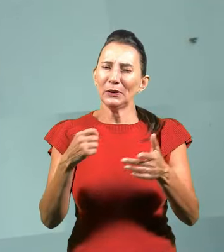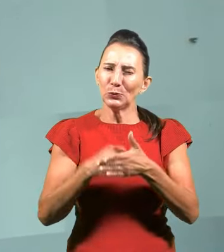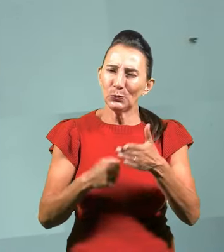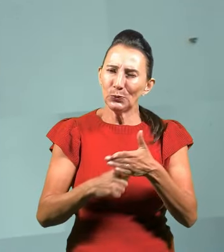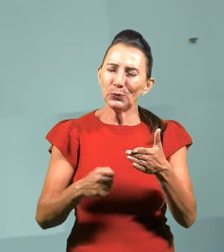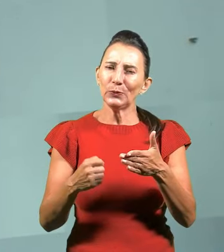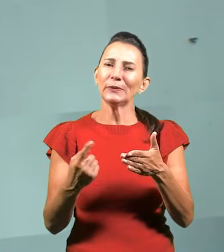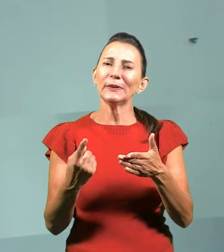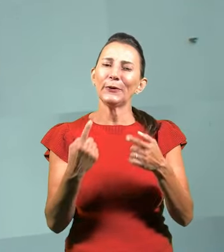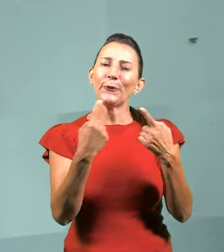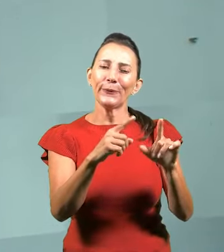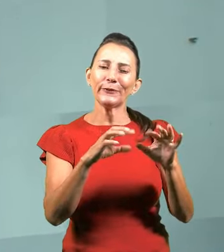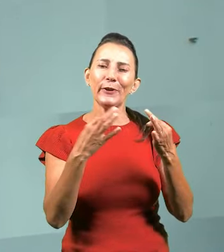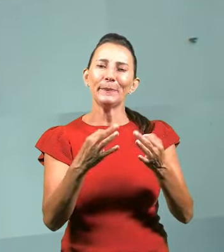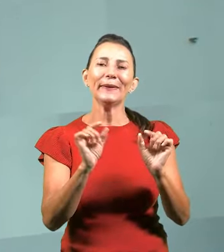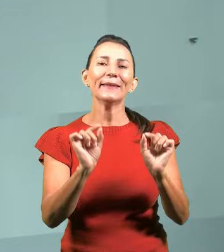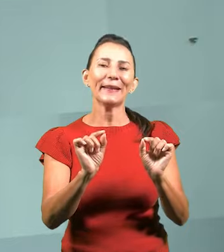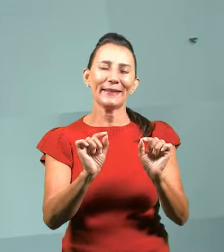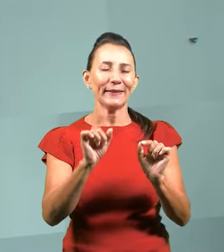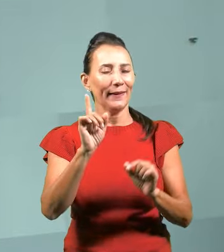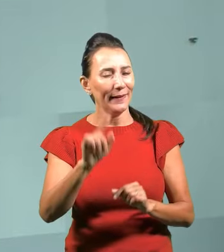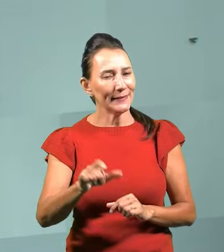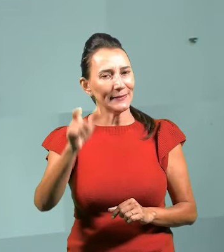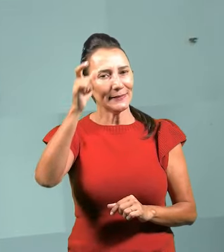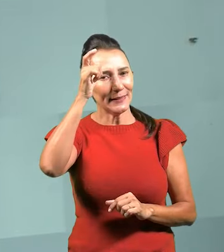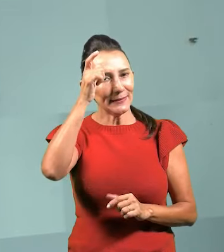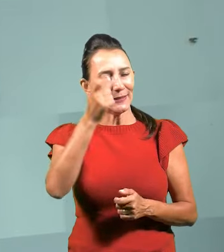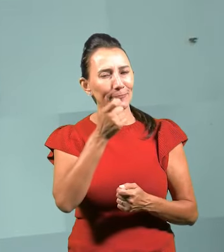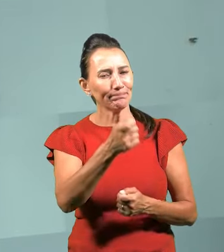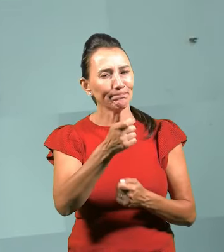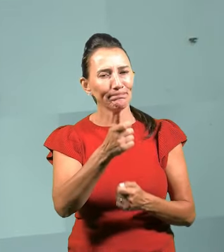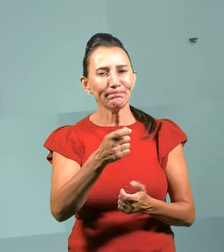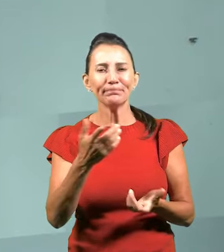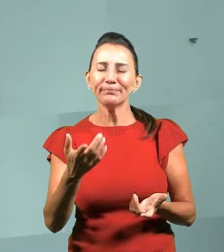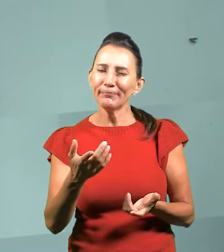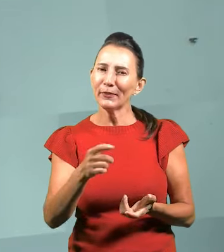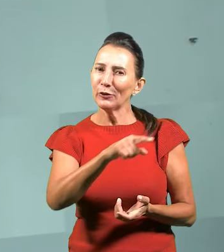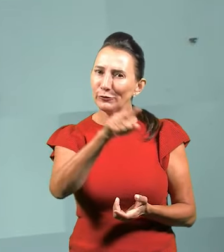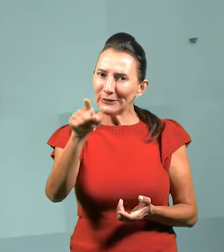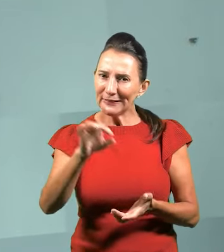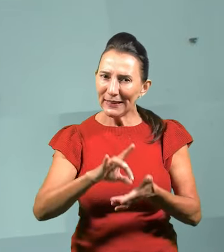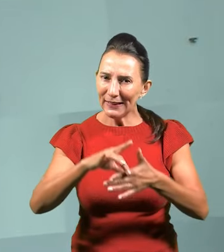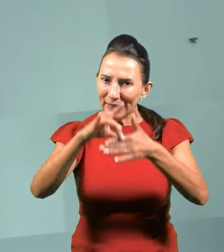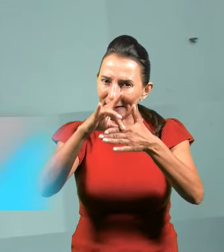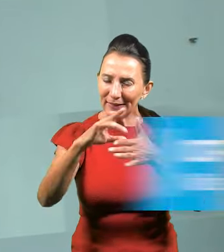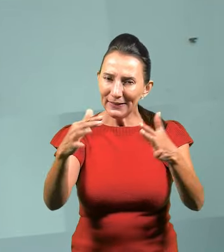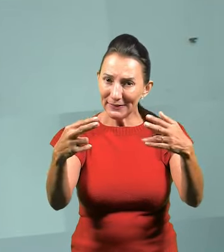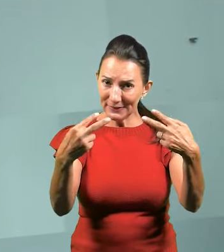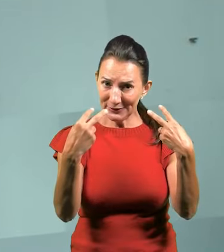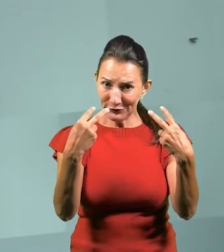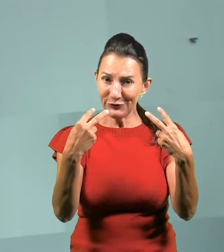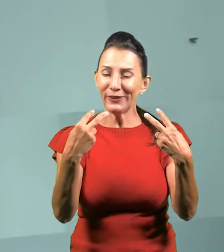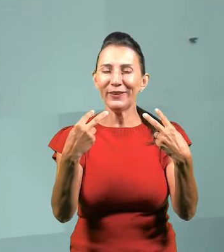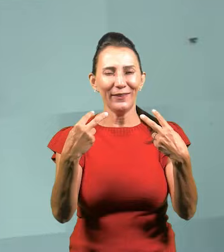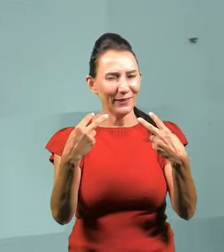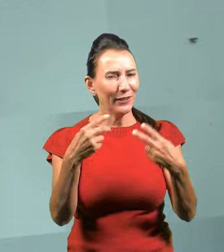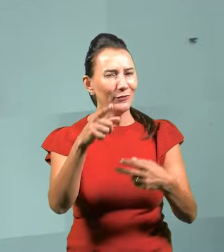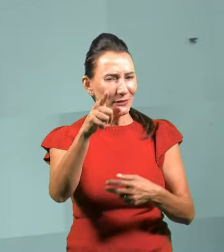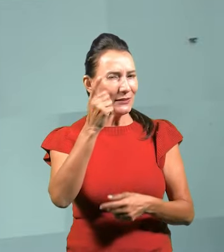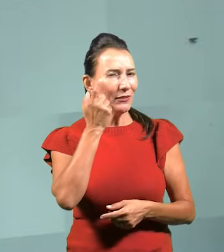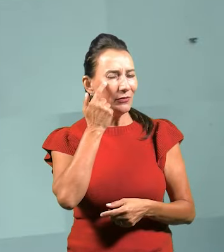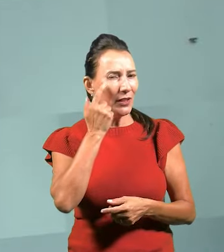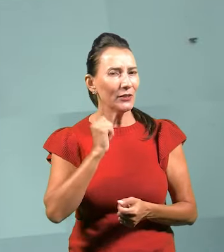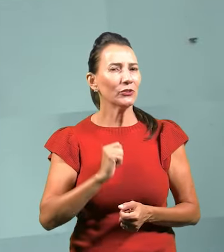luta contra a família, que é Satanás. Então olha lá, você que está me assistindo, grande líder que está me